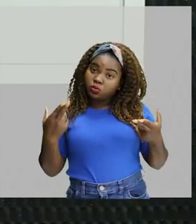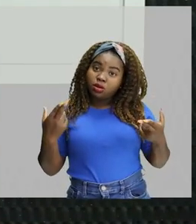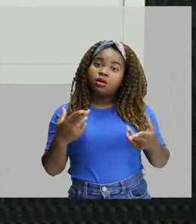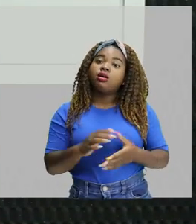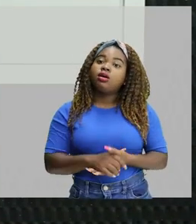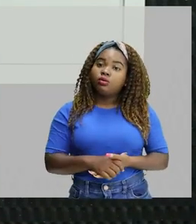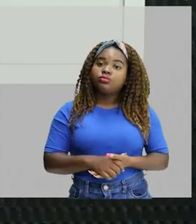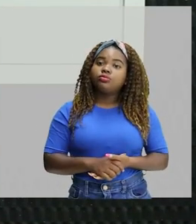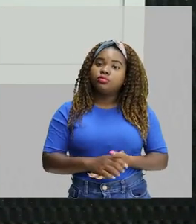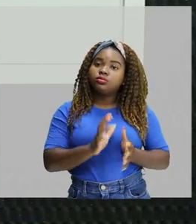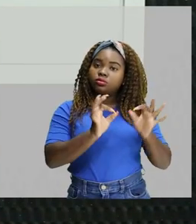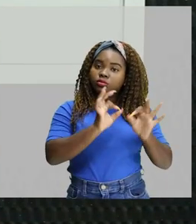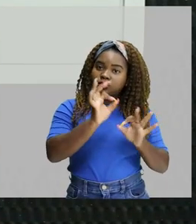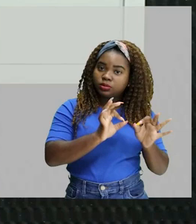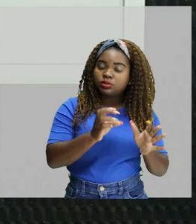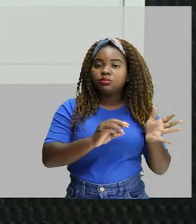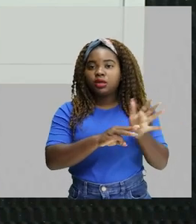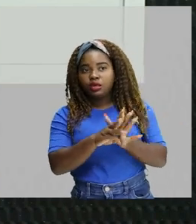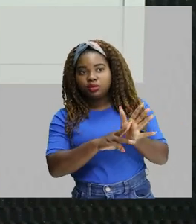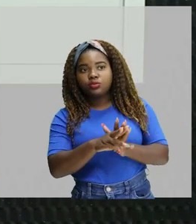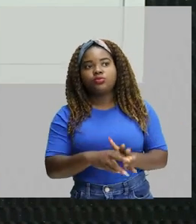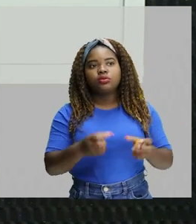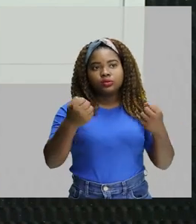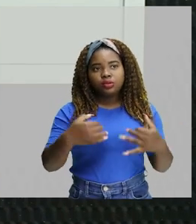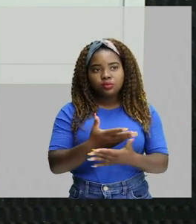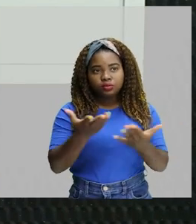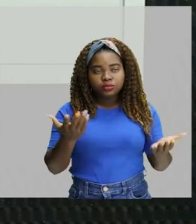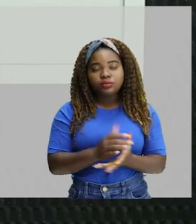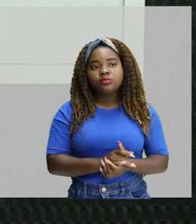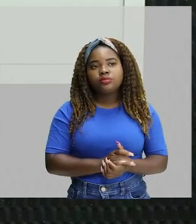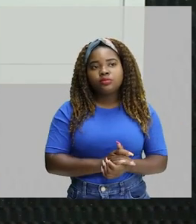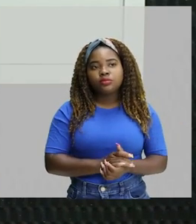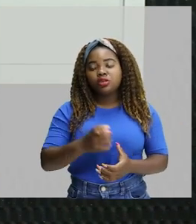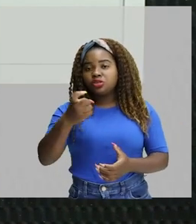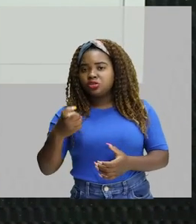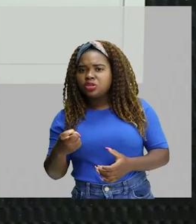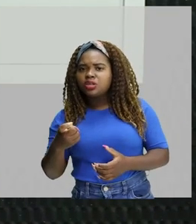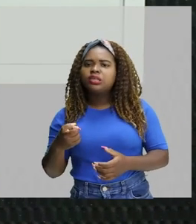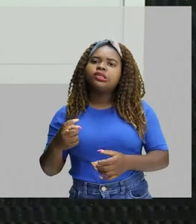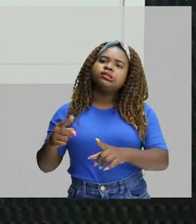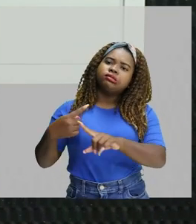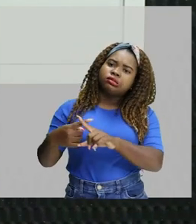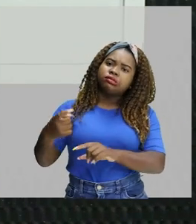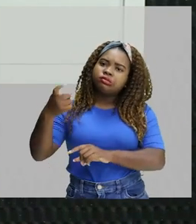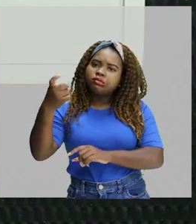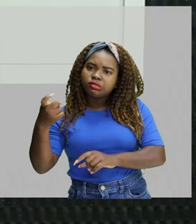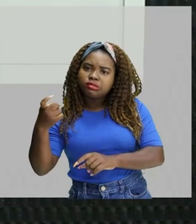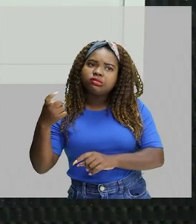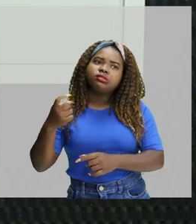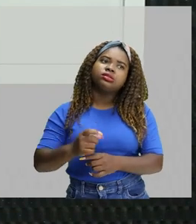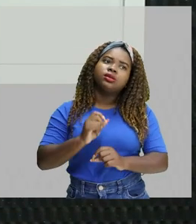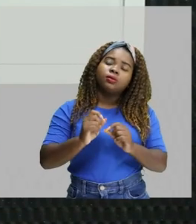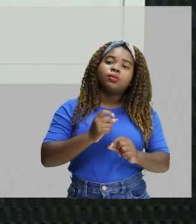qu divido por x dá x aí eu vou multiplicar né X mli por x d x qu